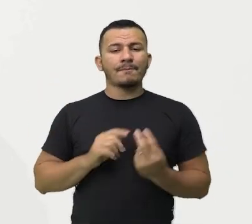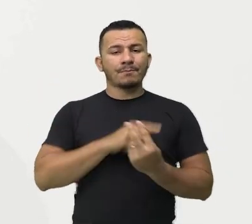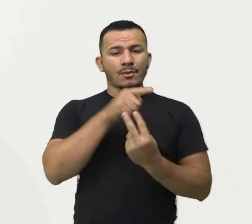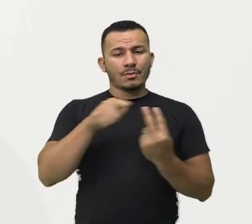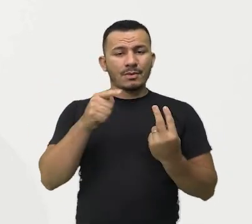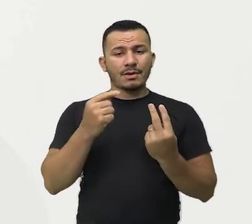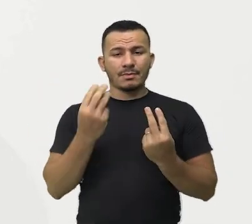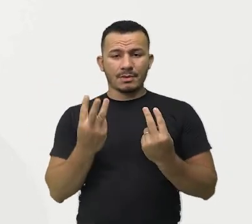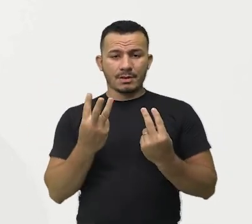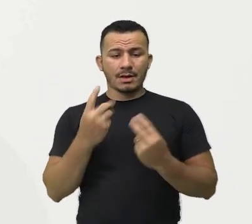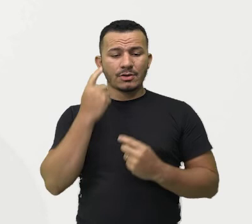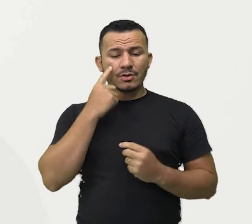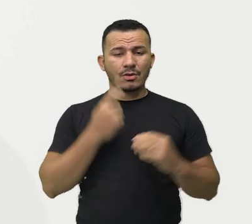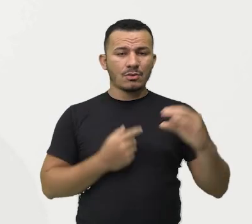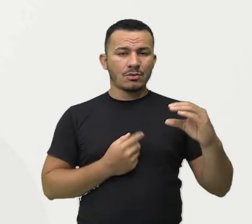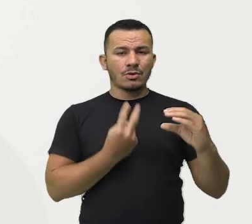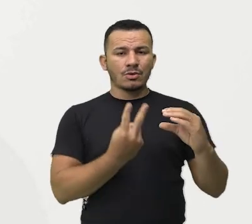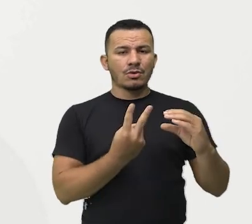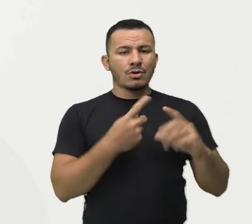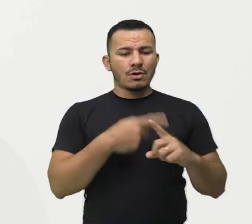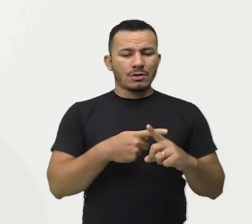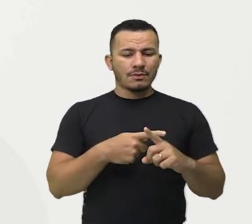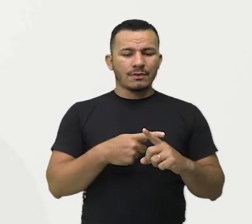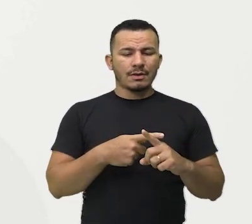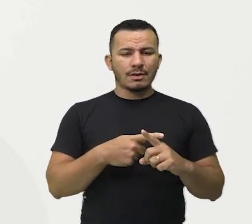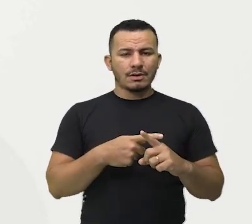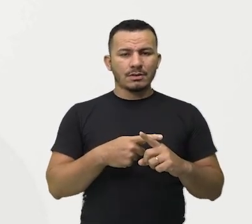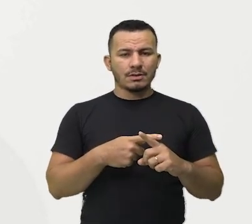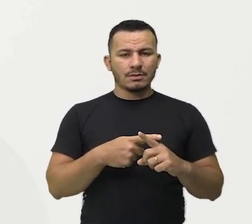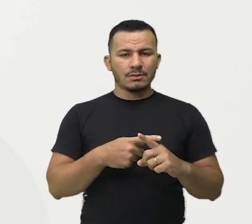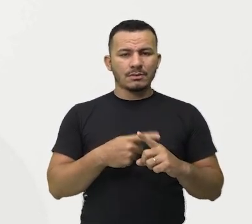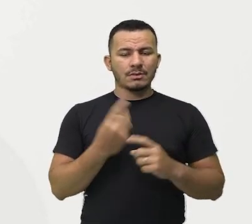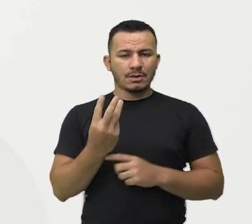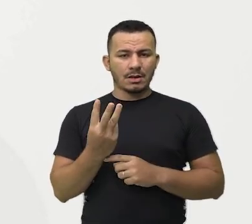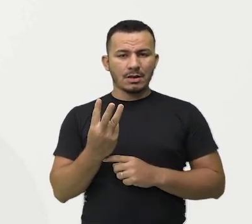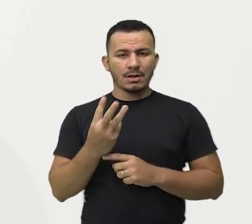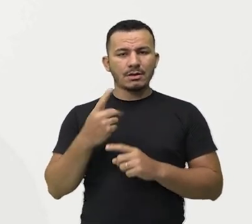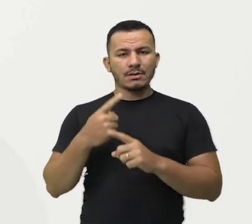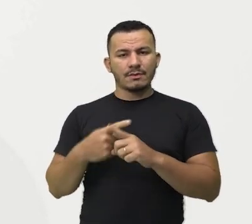vamos substituir o π por 3. Então, fica assim, ó, 2 vezes